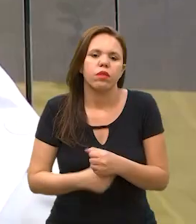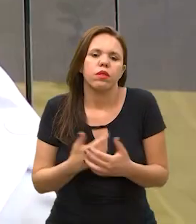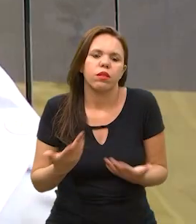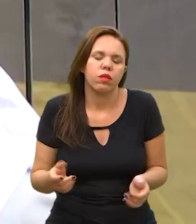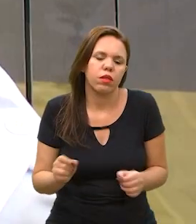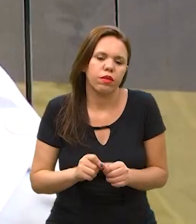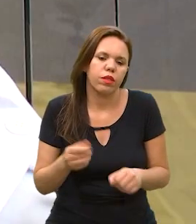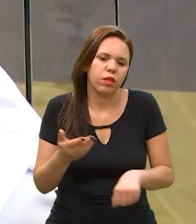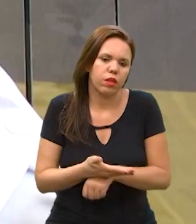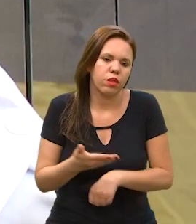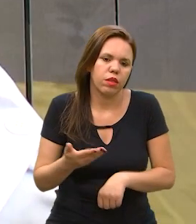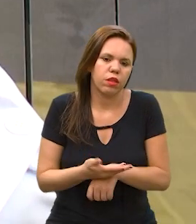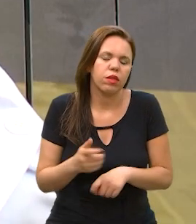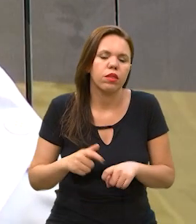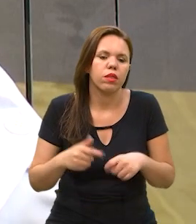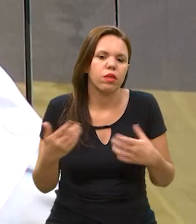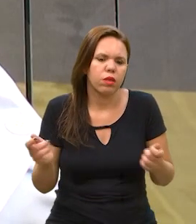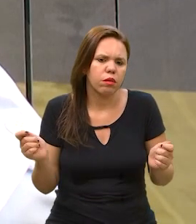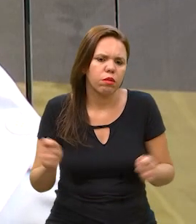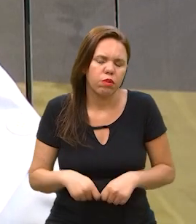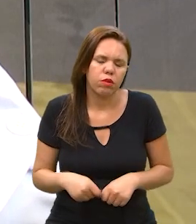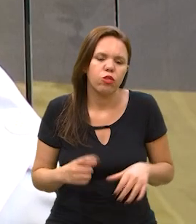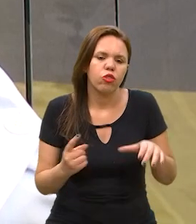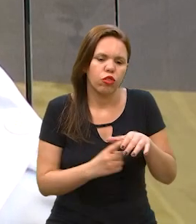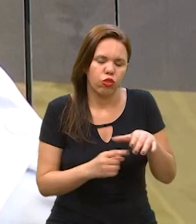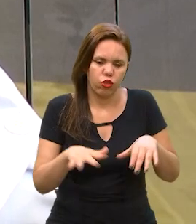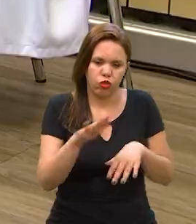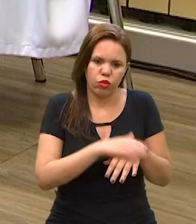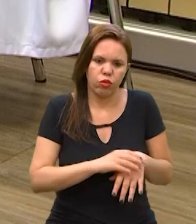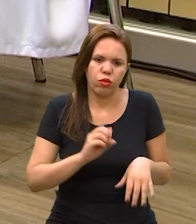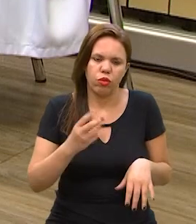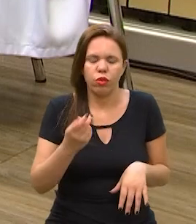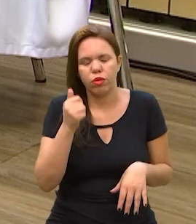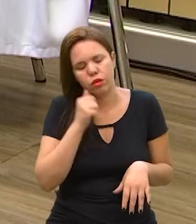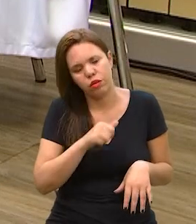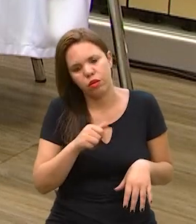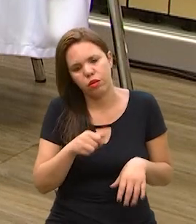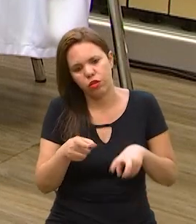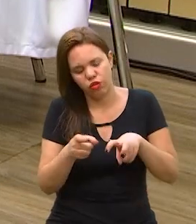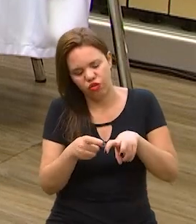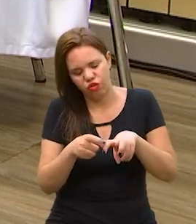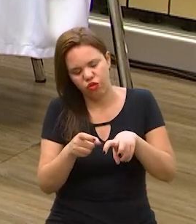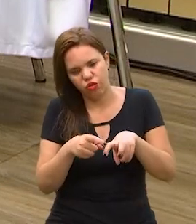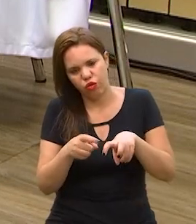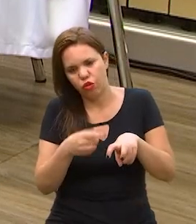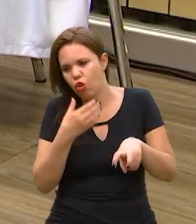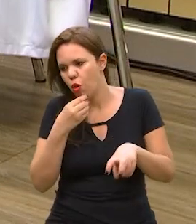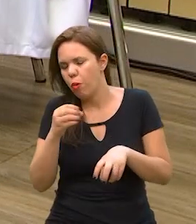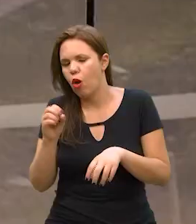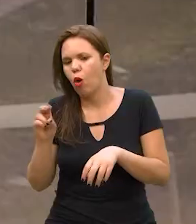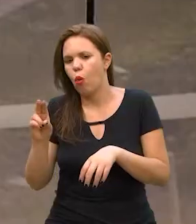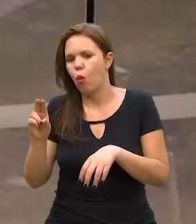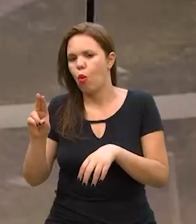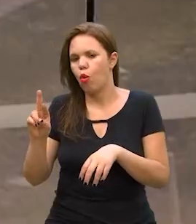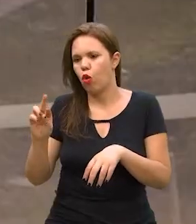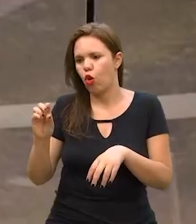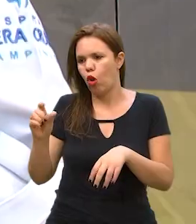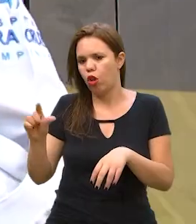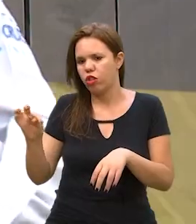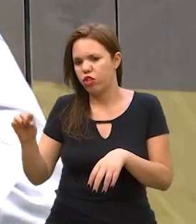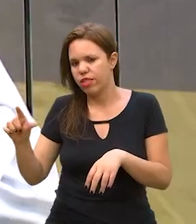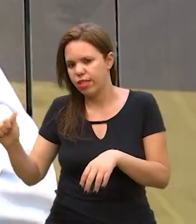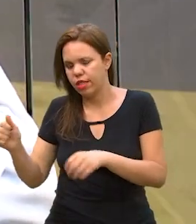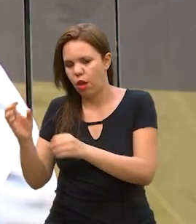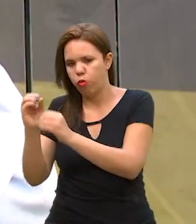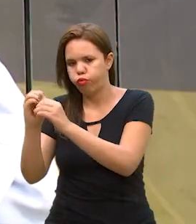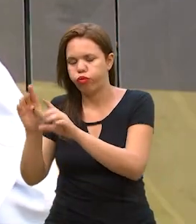Anualmente, fazendo uma visita ao médico, pode ser um clínico geral ou Sim. a mulher, no caso, o ginecologista, o homem ao urologista, como funciona? O